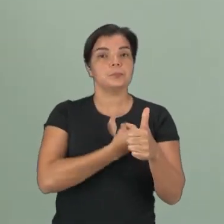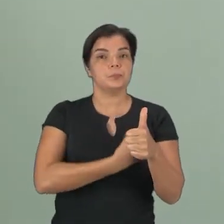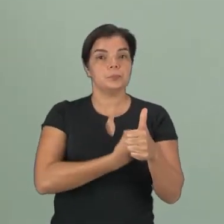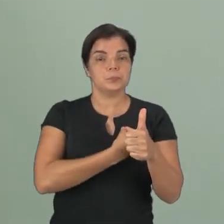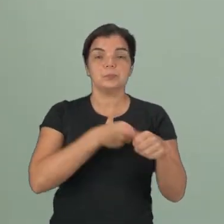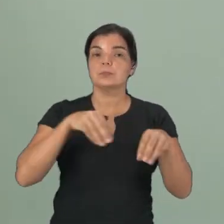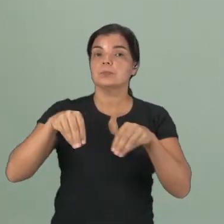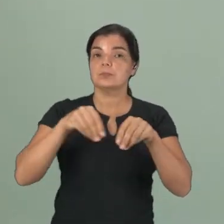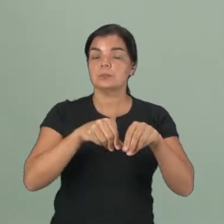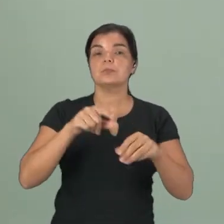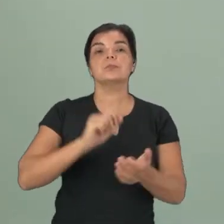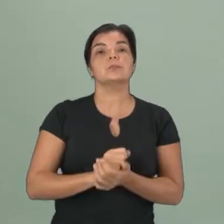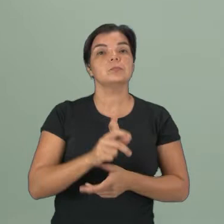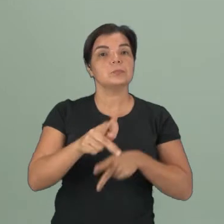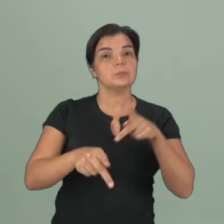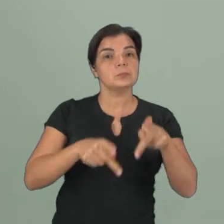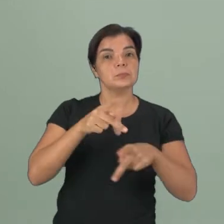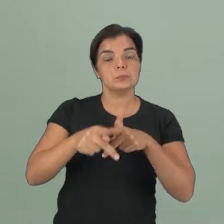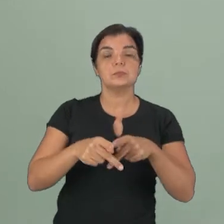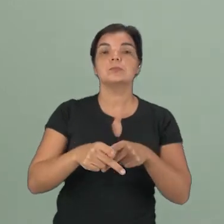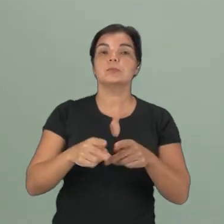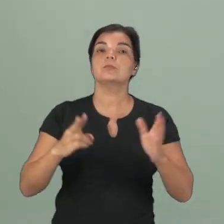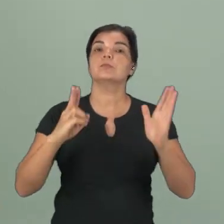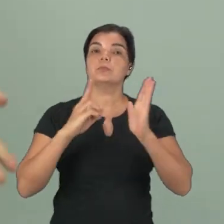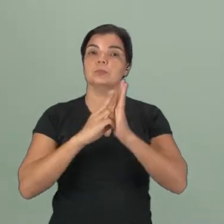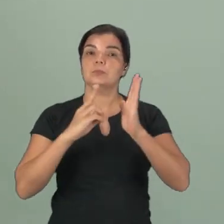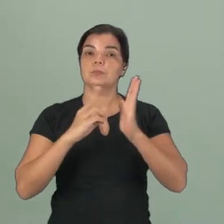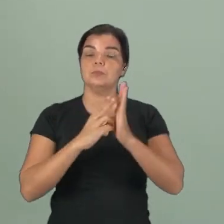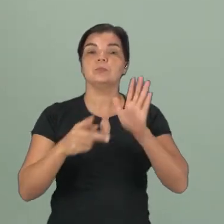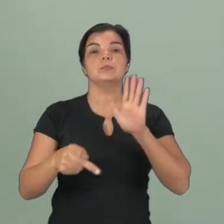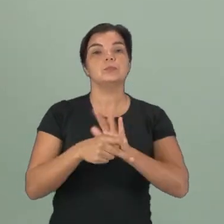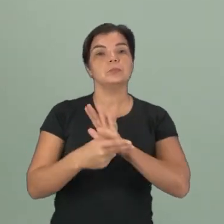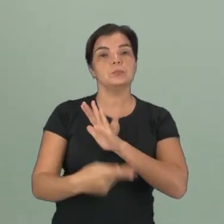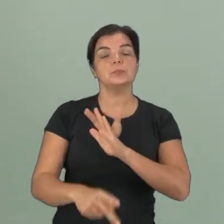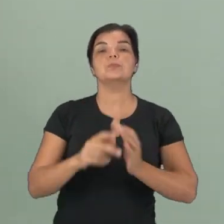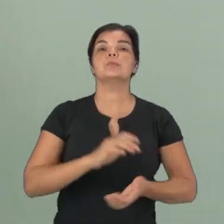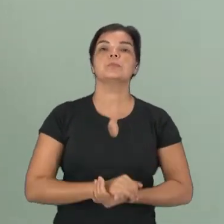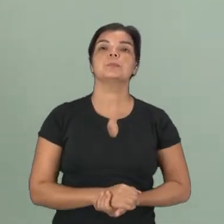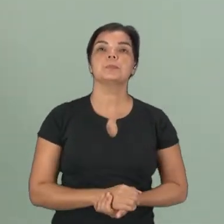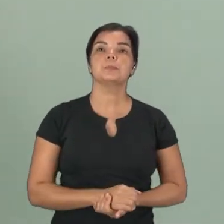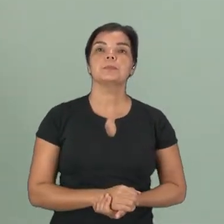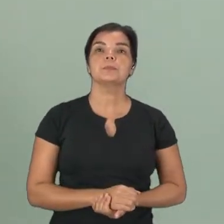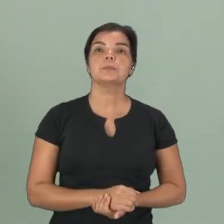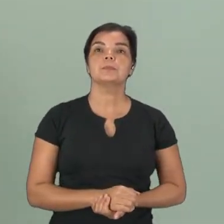nosso território, que eram as populações nativas, certo? As populações indígenas. Observe.